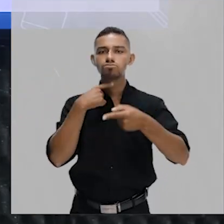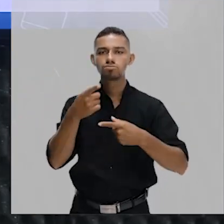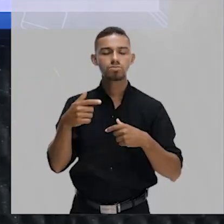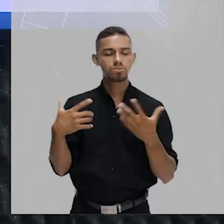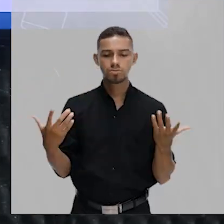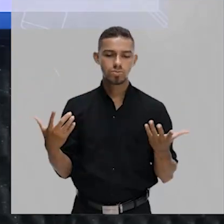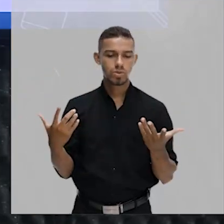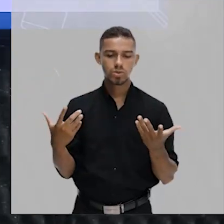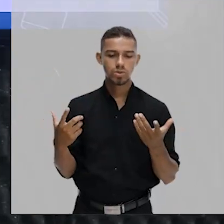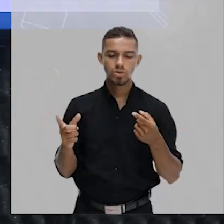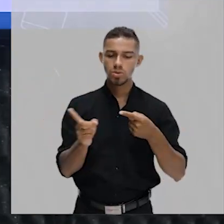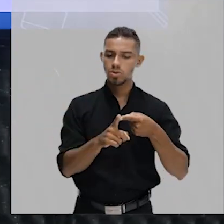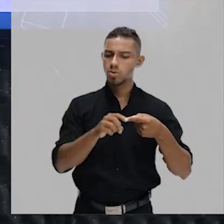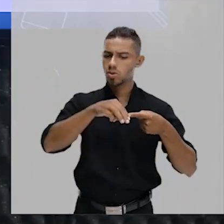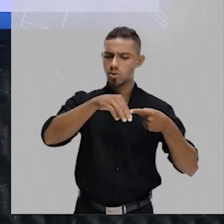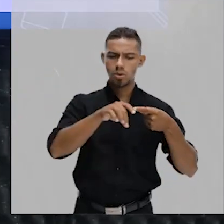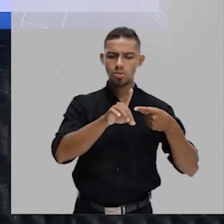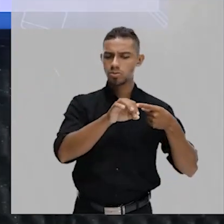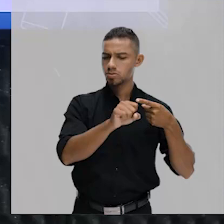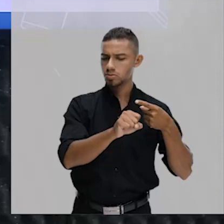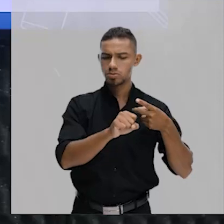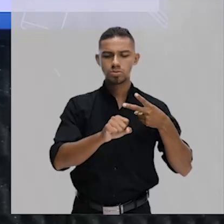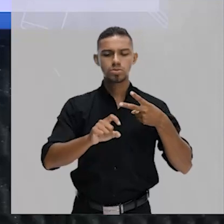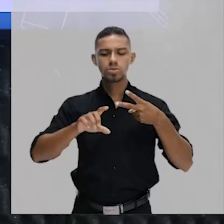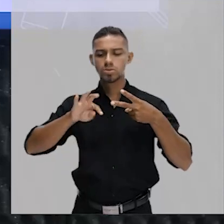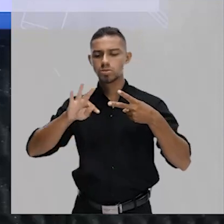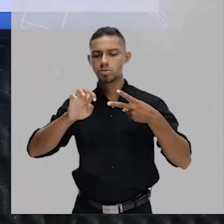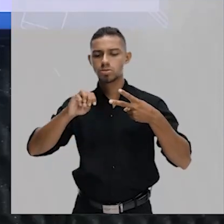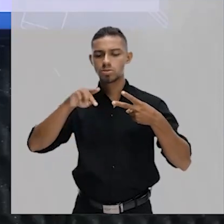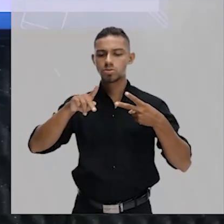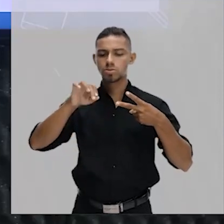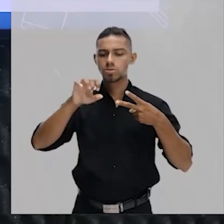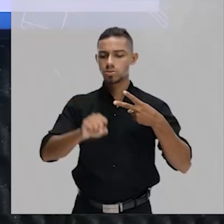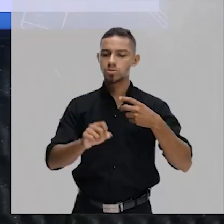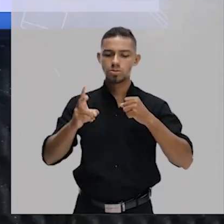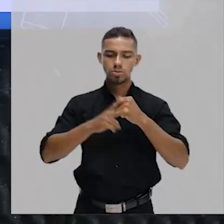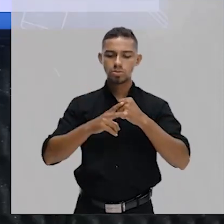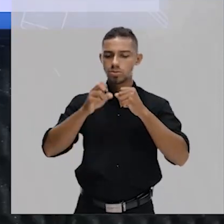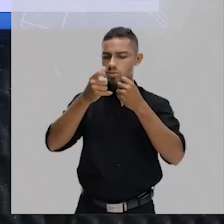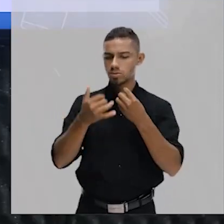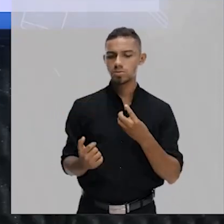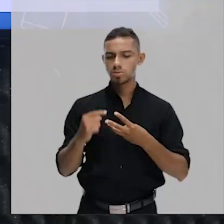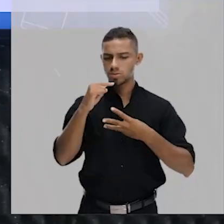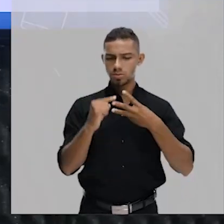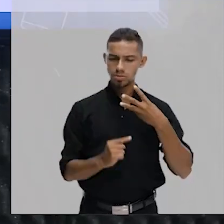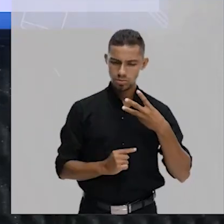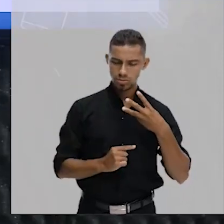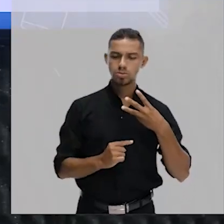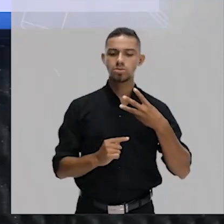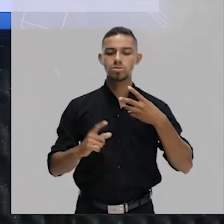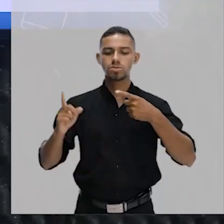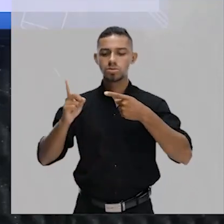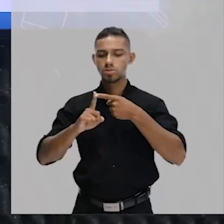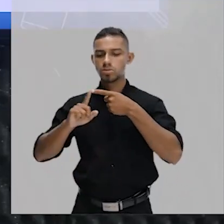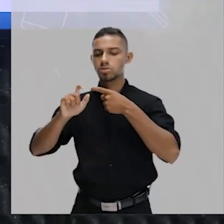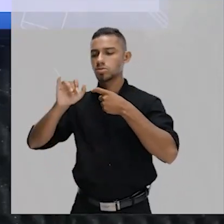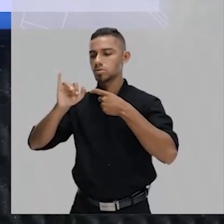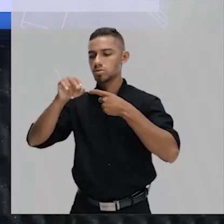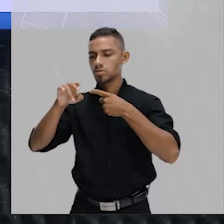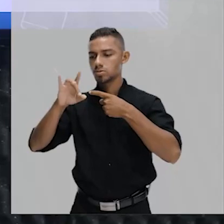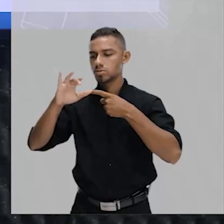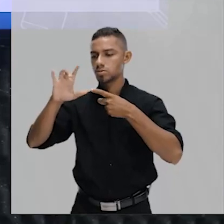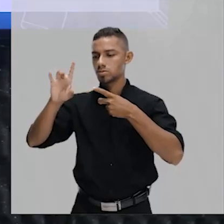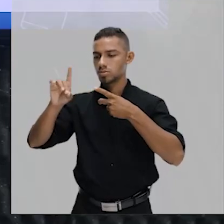expressar ou o modo ou o tempo verbal, né? Vocês sabem que nós temos três modos verbais: o indicativo,